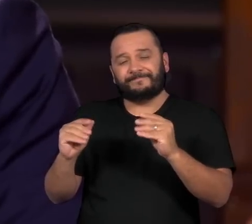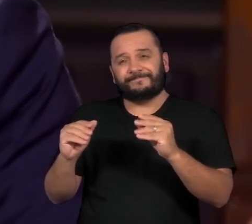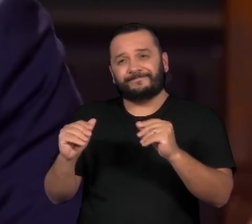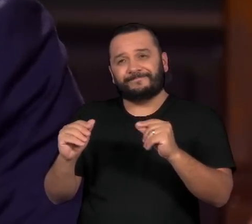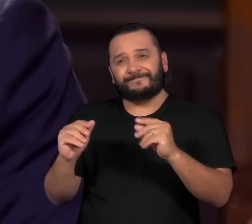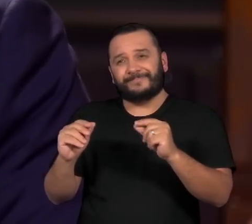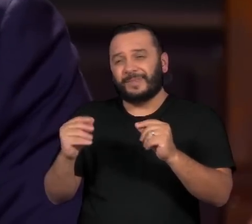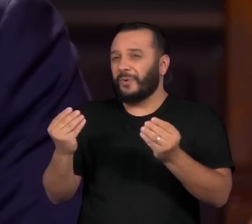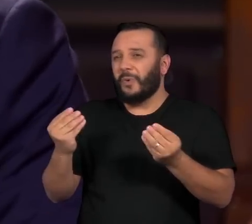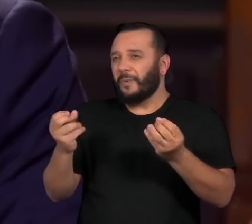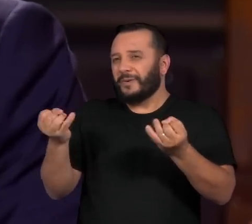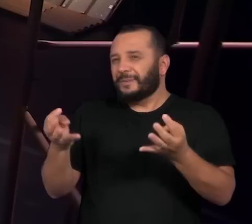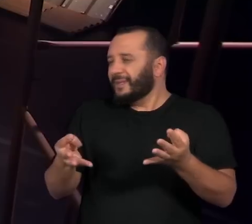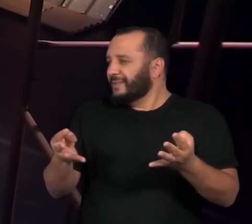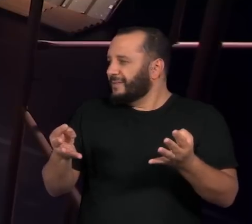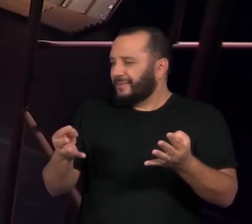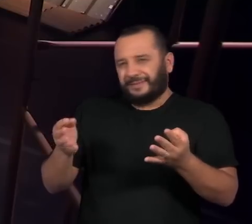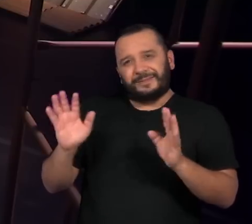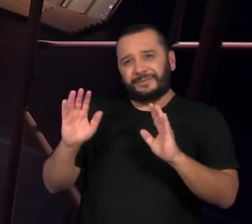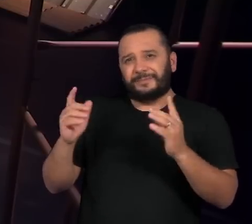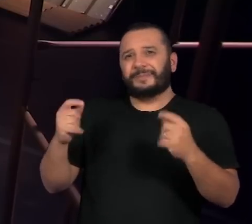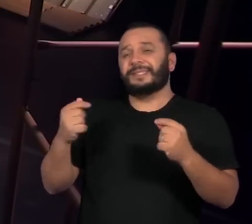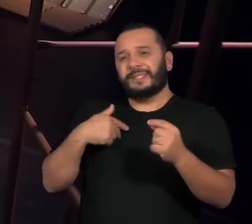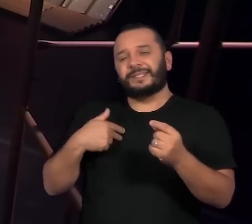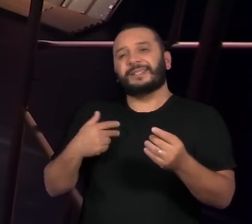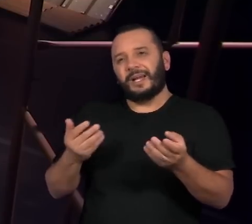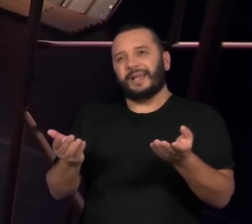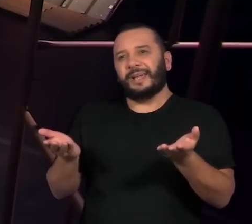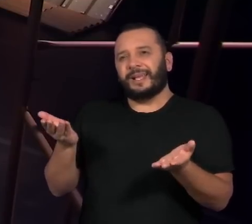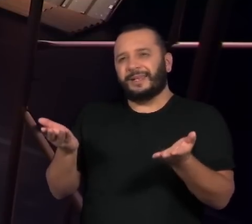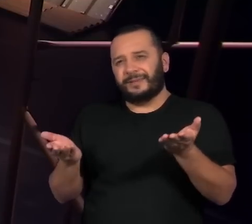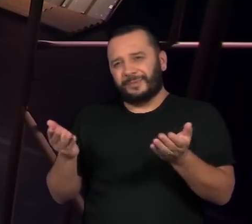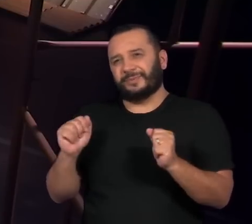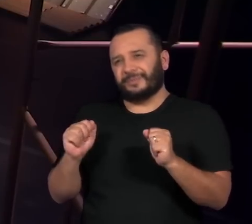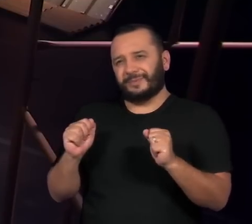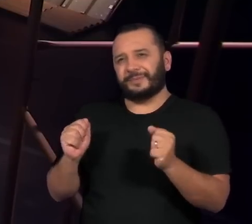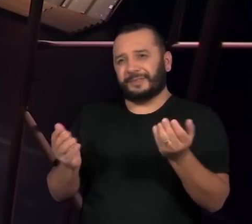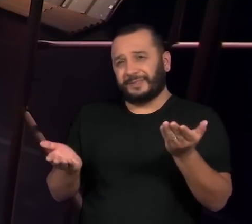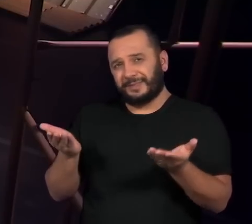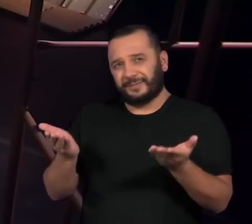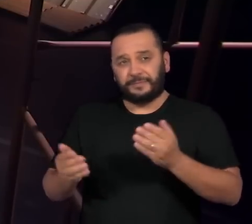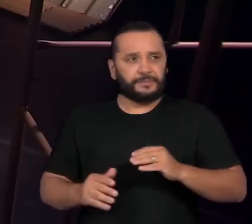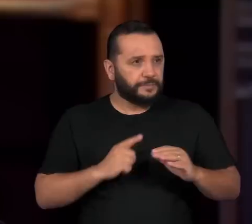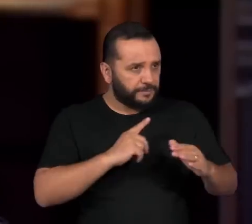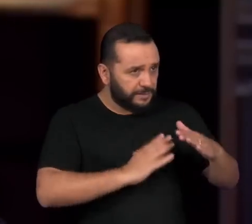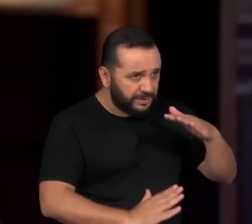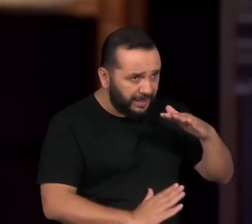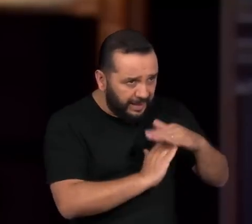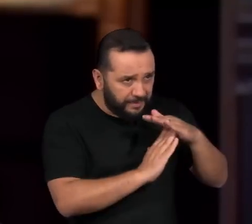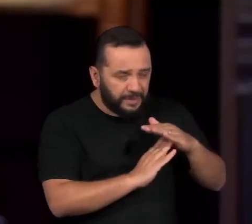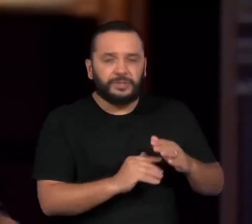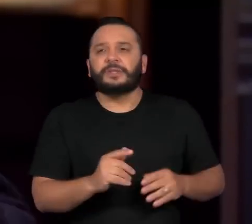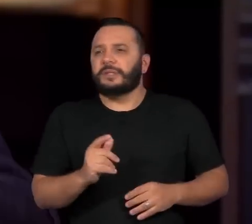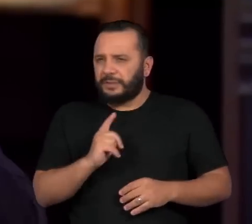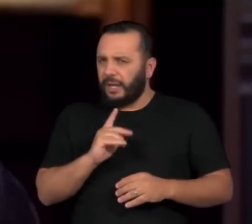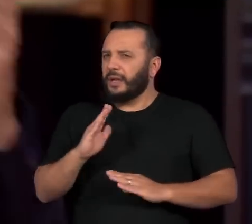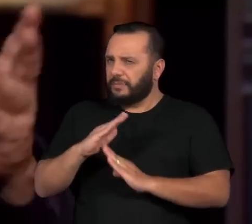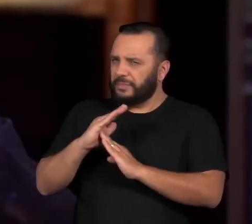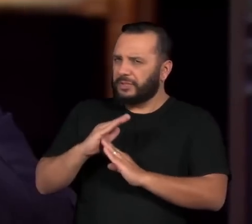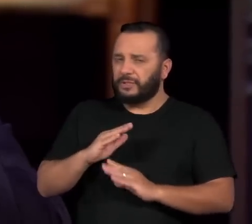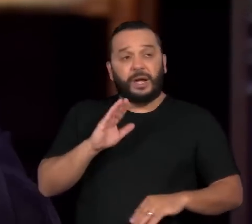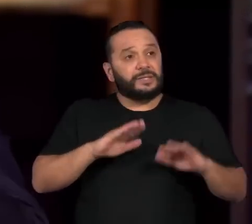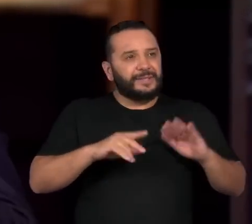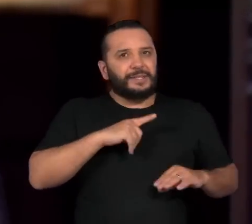meio, vamos dizer, comedido. Comedido. De forma comedida Tem e um sensata. limite esse negócio. Com certeza. Tem gente que, às vezes,